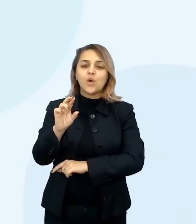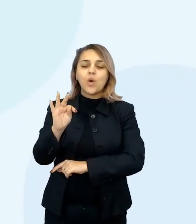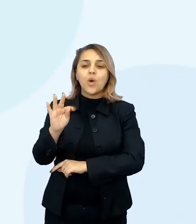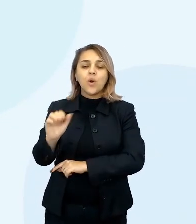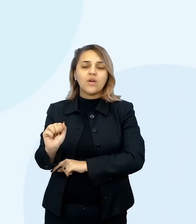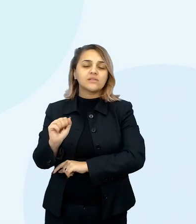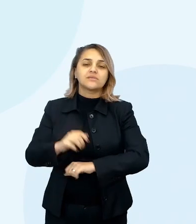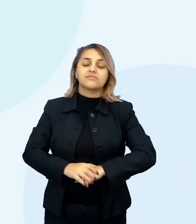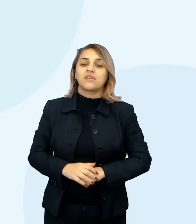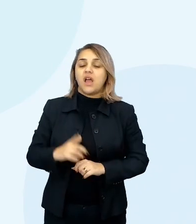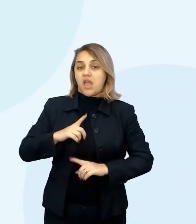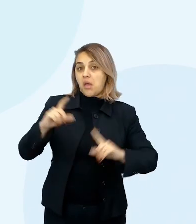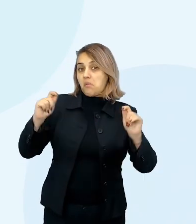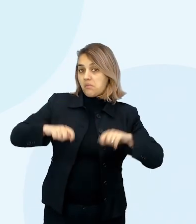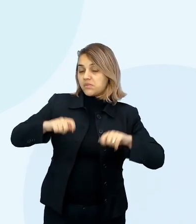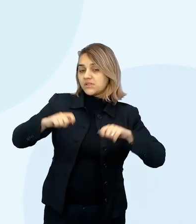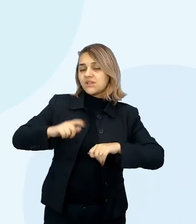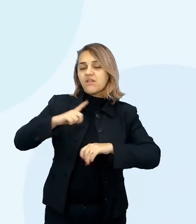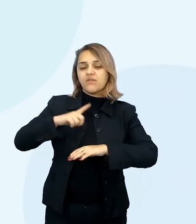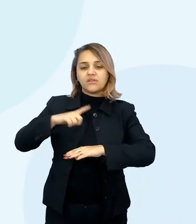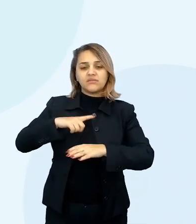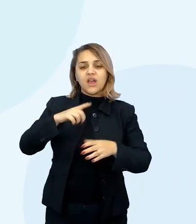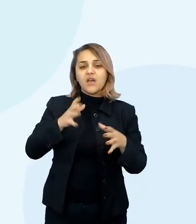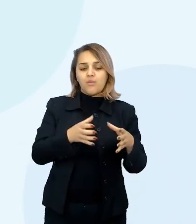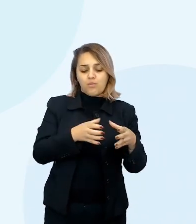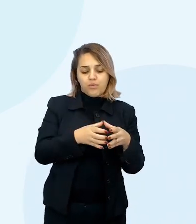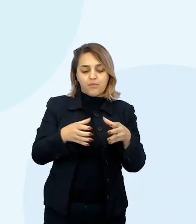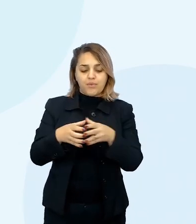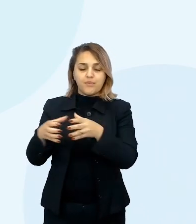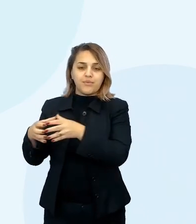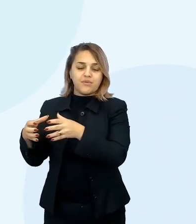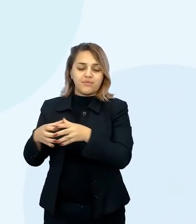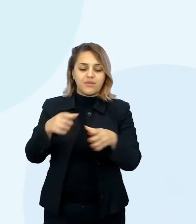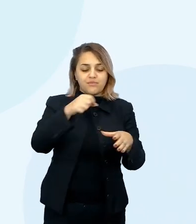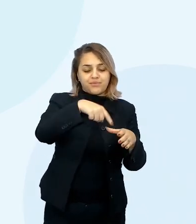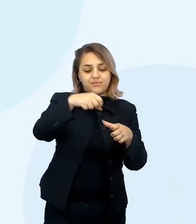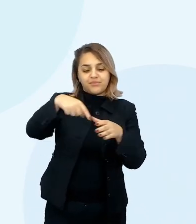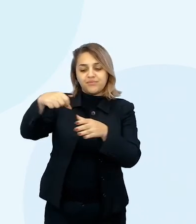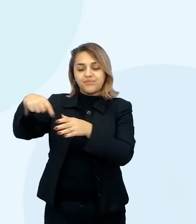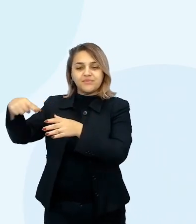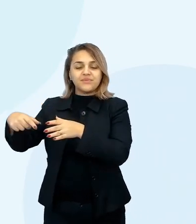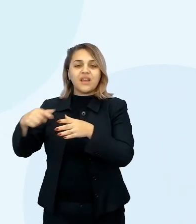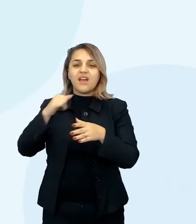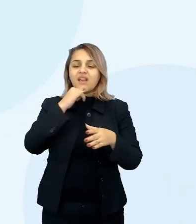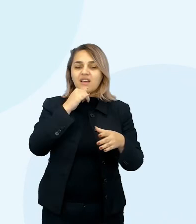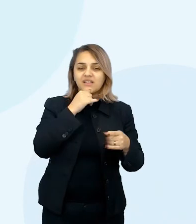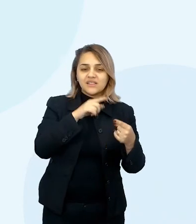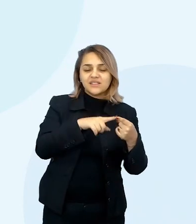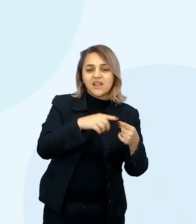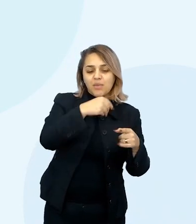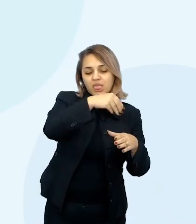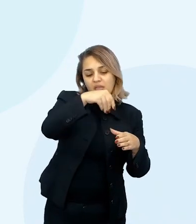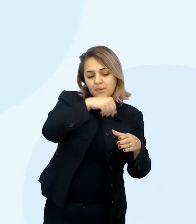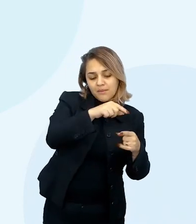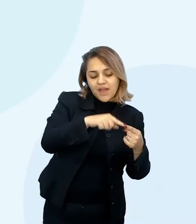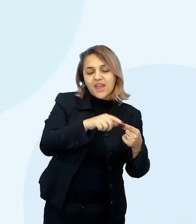tem hortinhas em vaso, principalmente temperos, né? Alecrim,